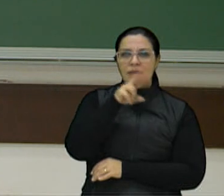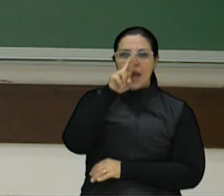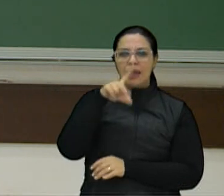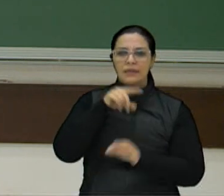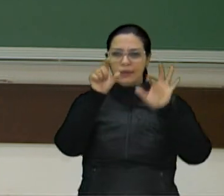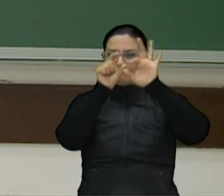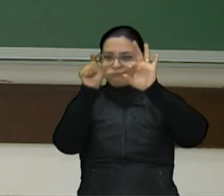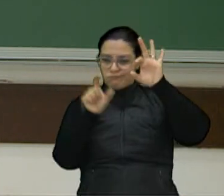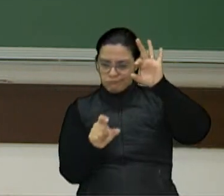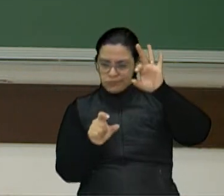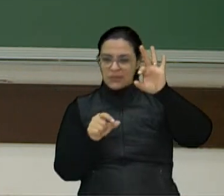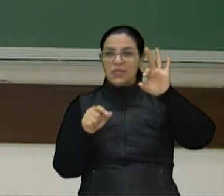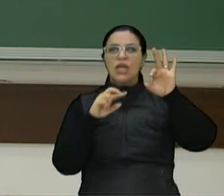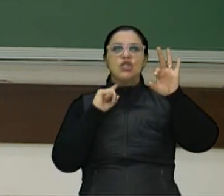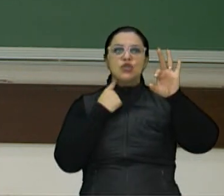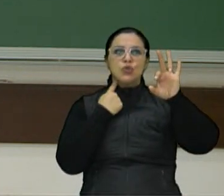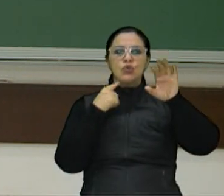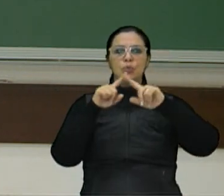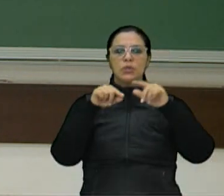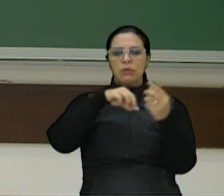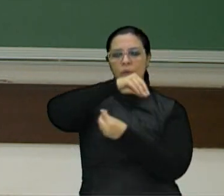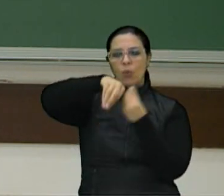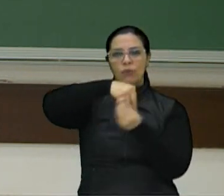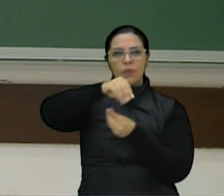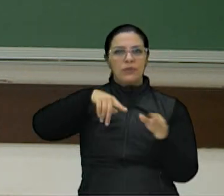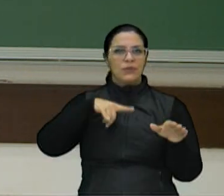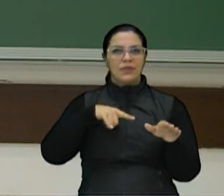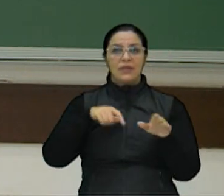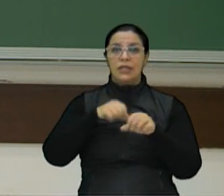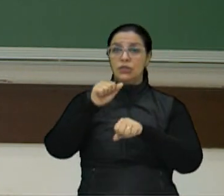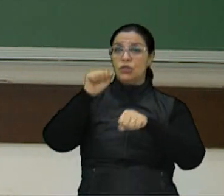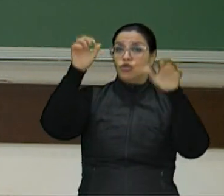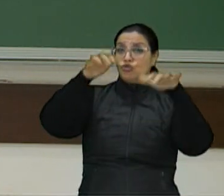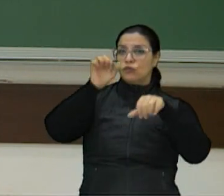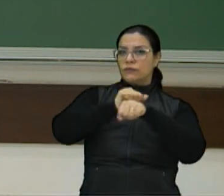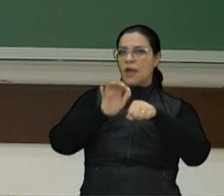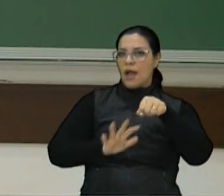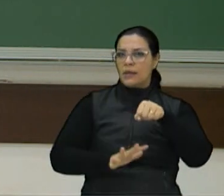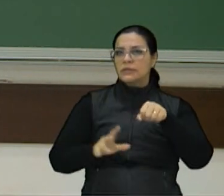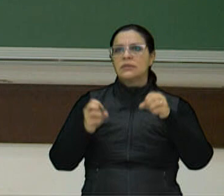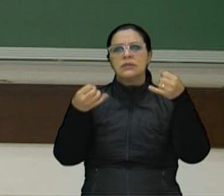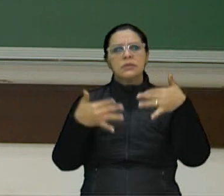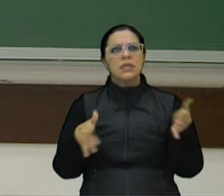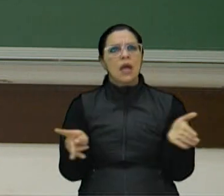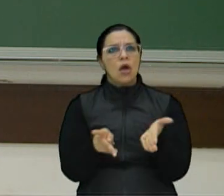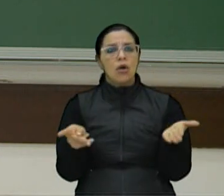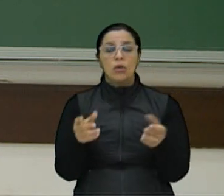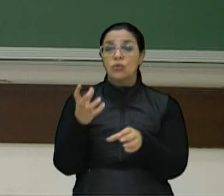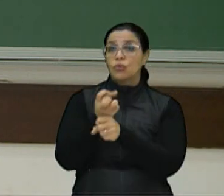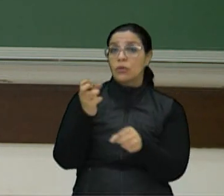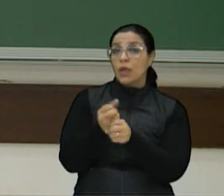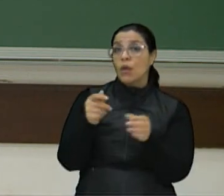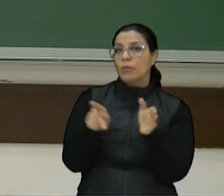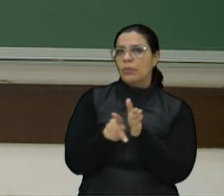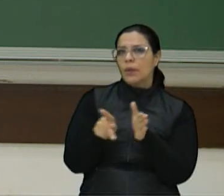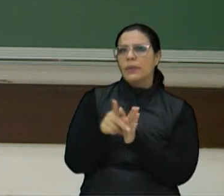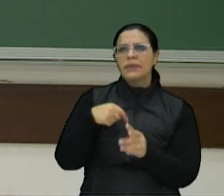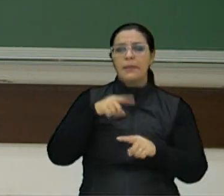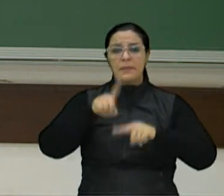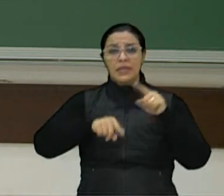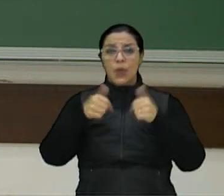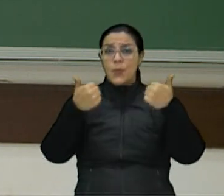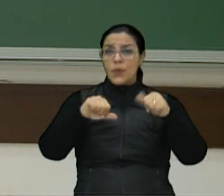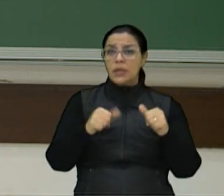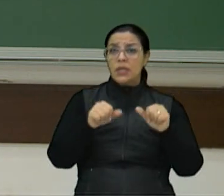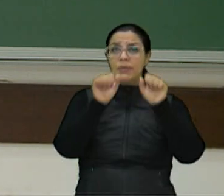duas camadas e não existe circulação. Chuva ácida está associada, é claro, à quantidade de produtos